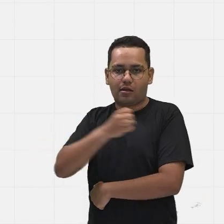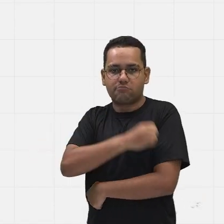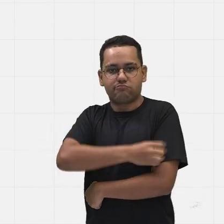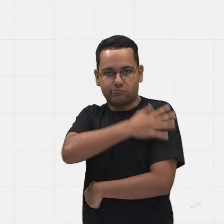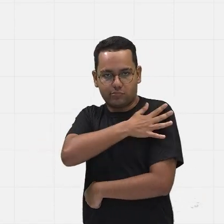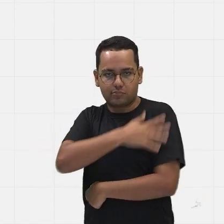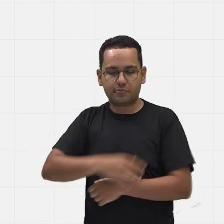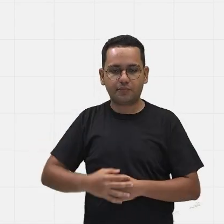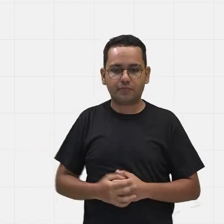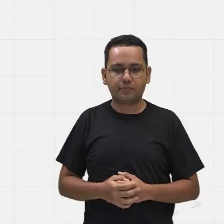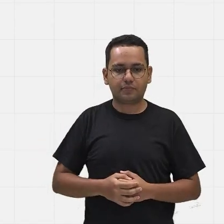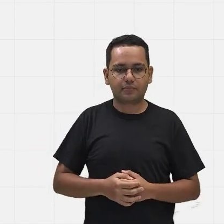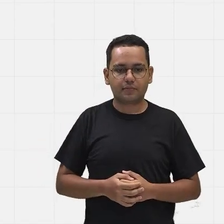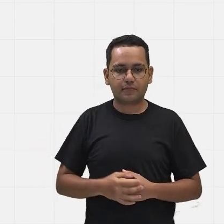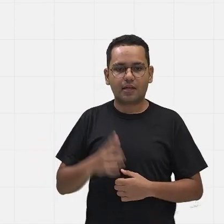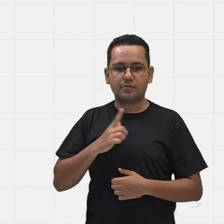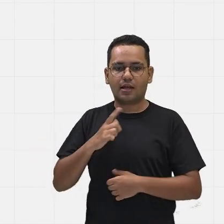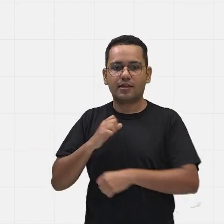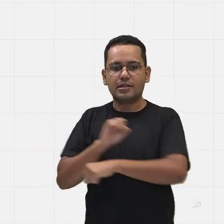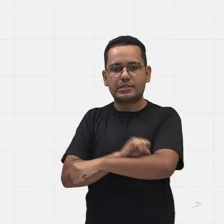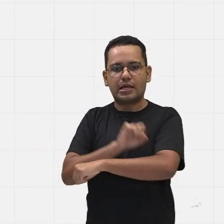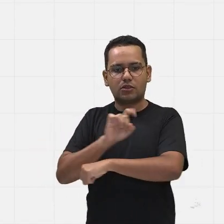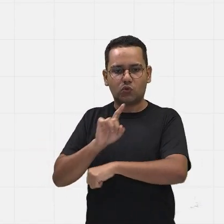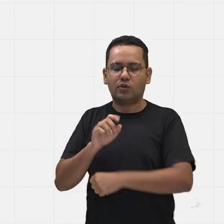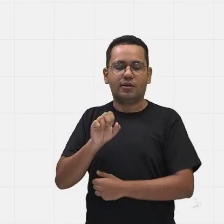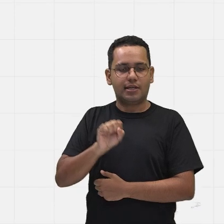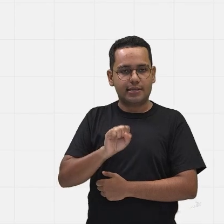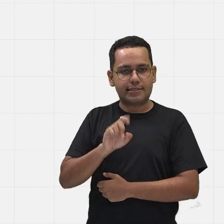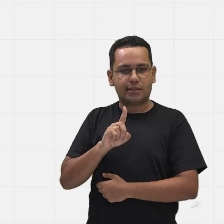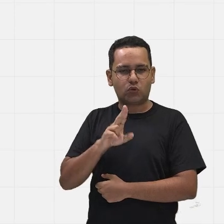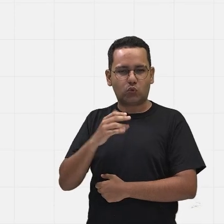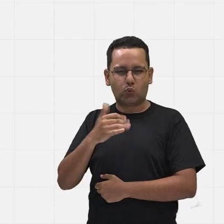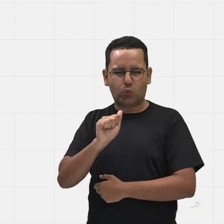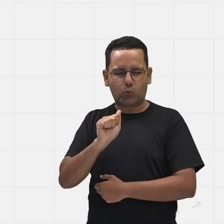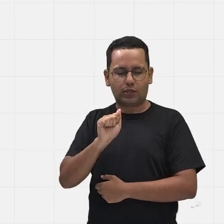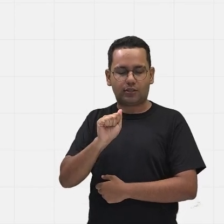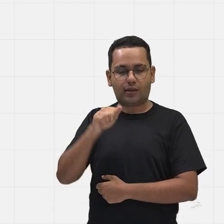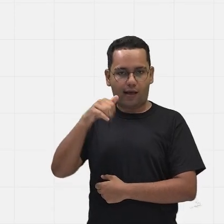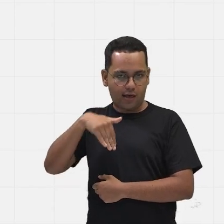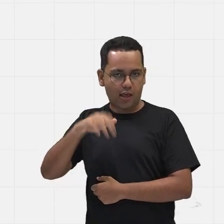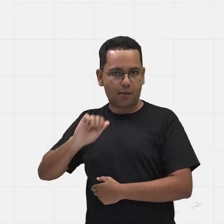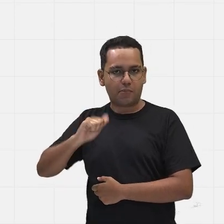procura lá, Seduc AM1, Seduc AM2, de acordo com a sua turma,